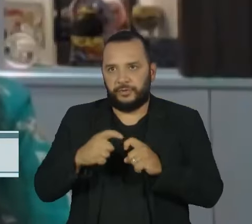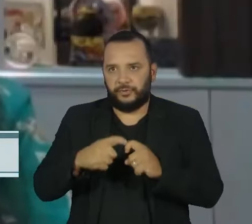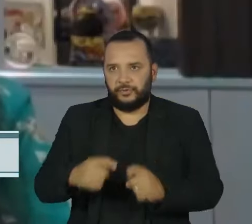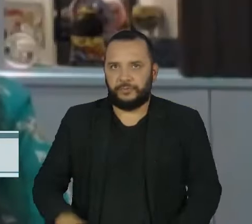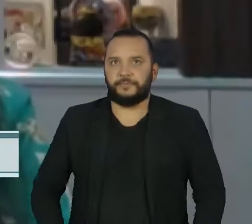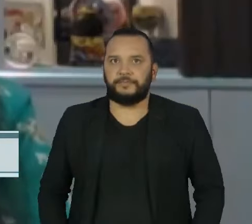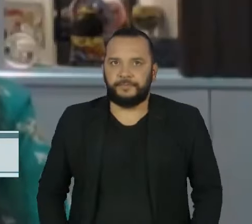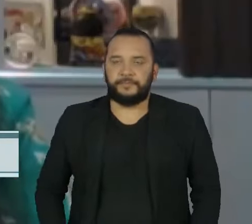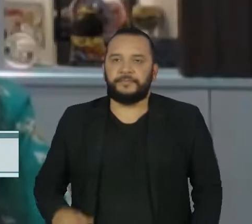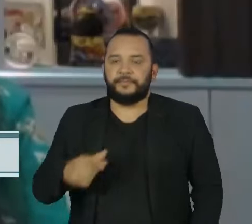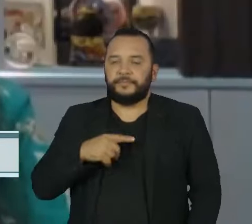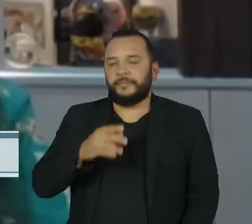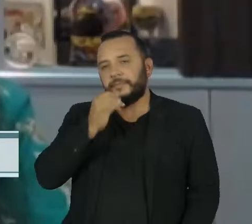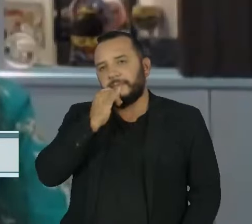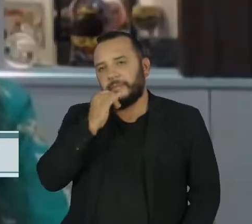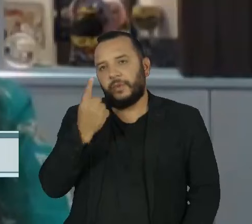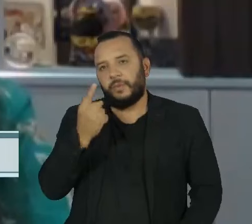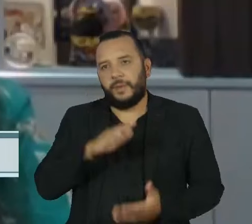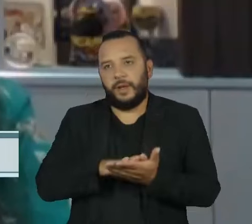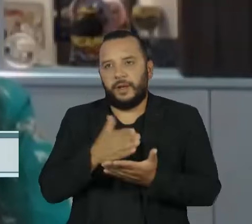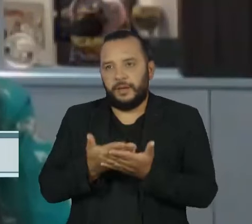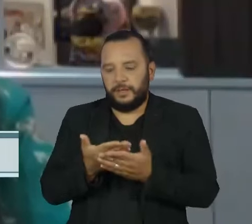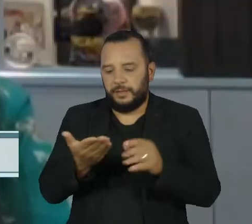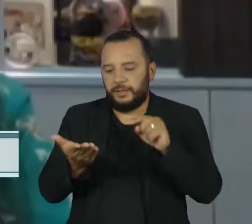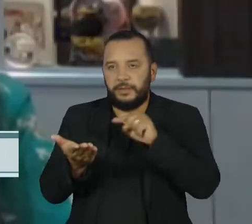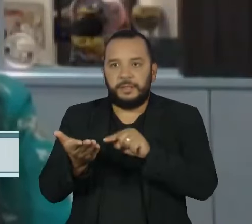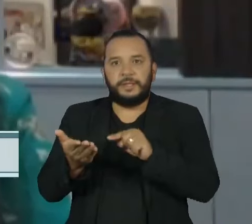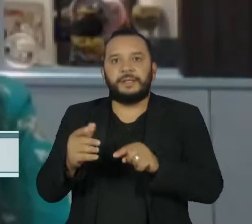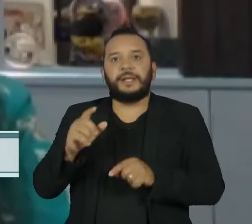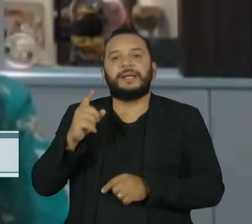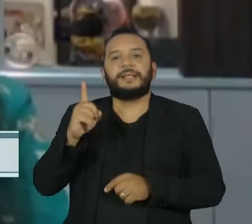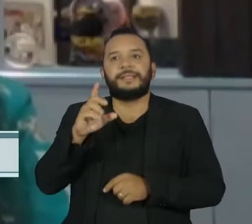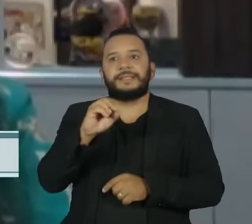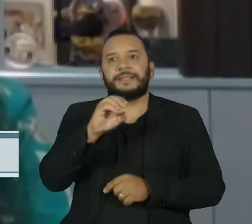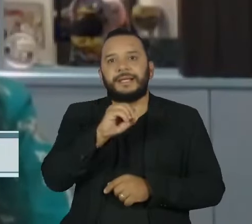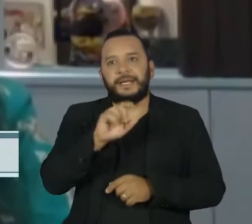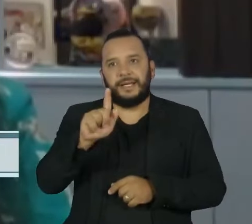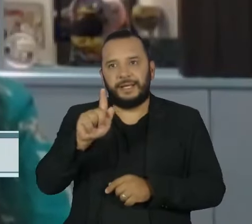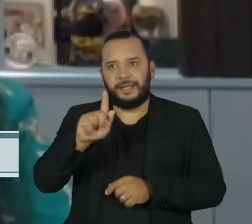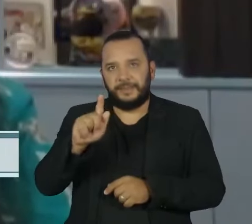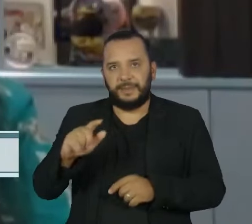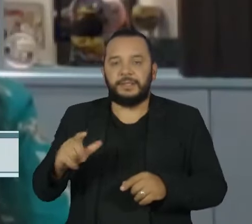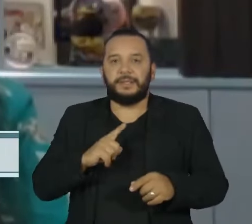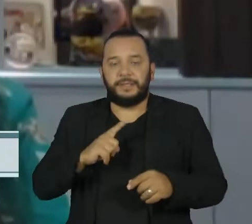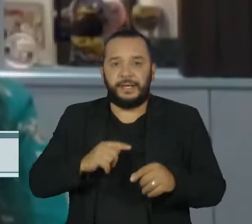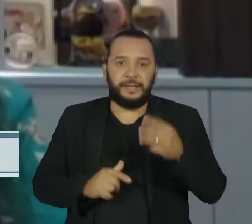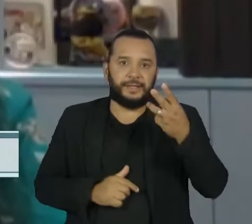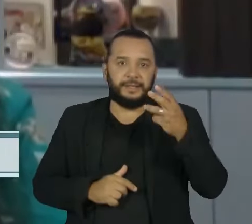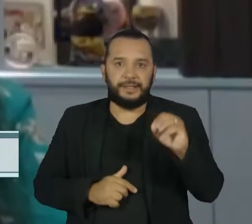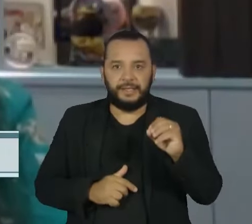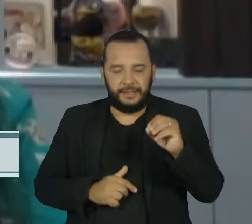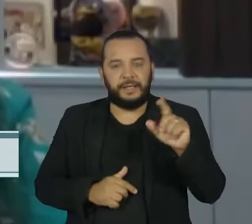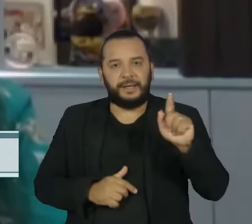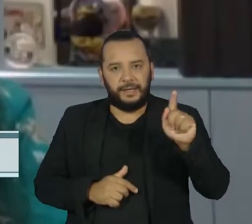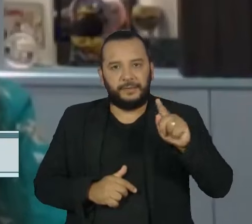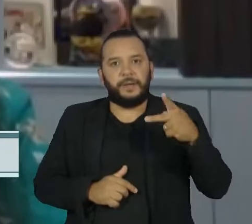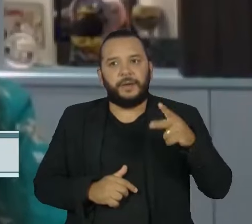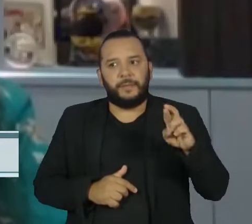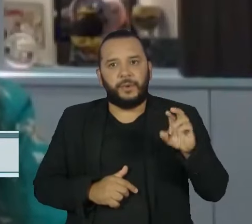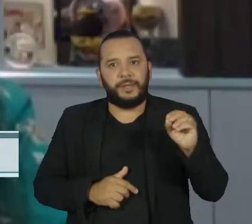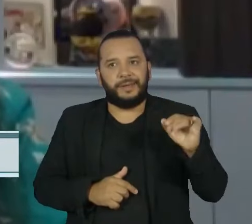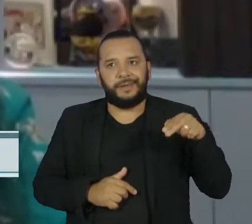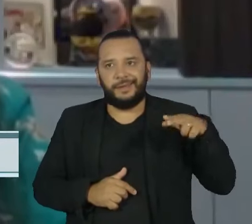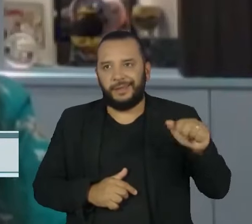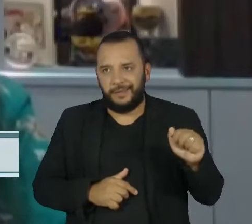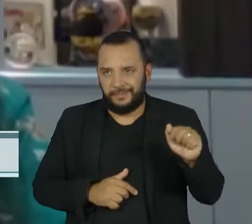quando eu pego um bife né de carne vermelha de 100 g eu vou ter pelo menos 30 g de densidade proteica quando eu pego 100 g